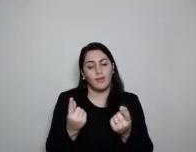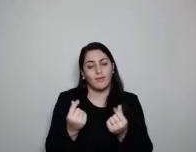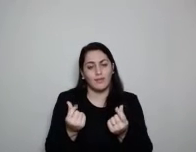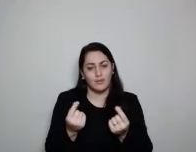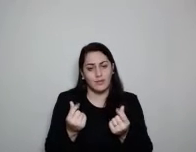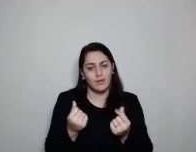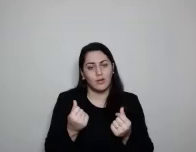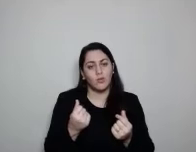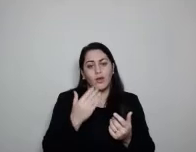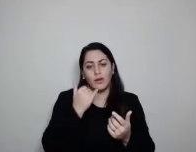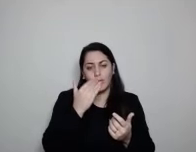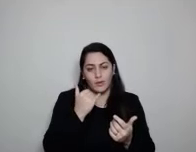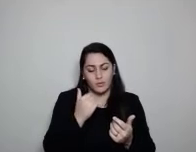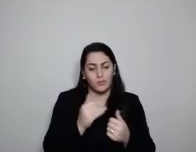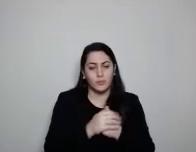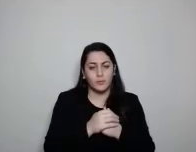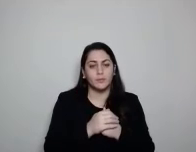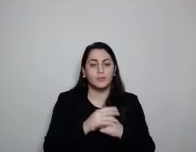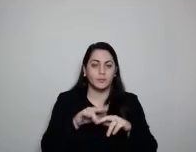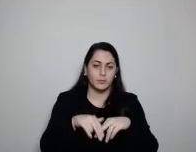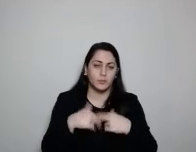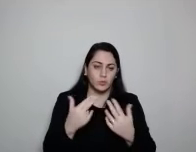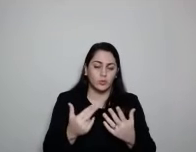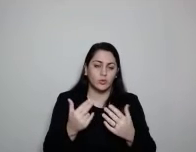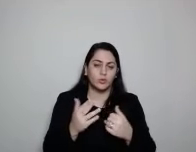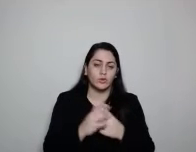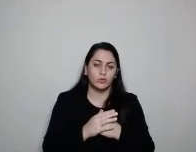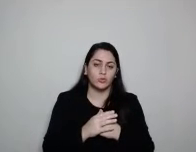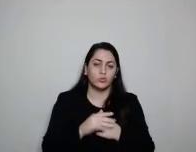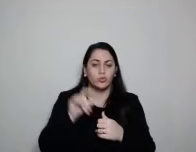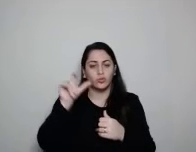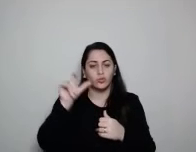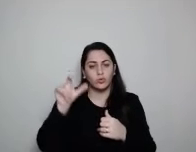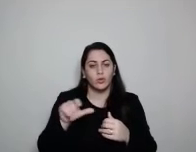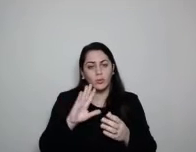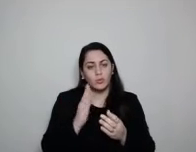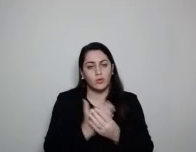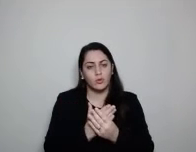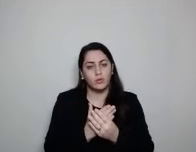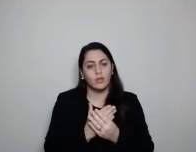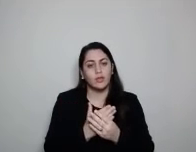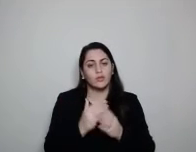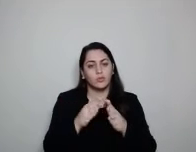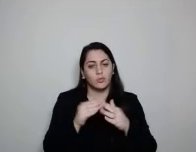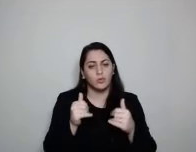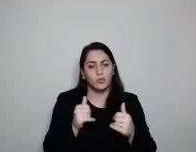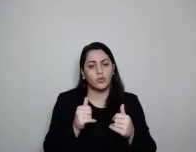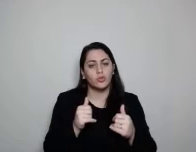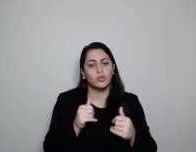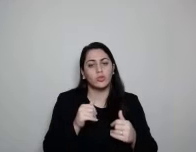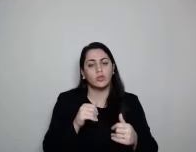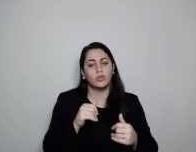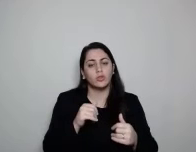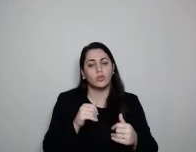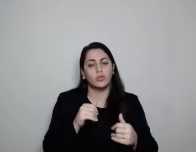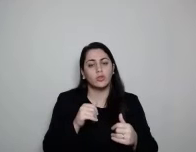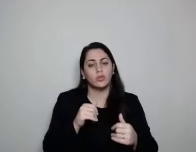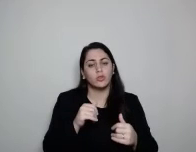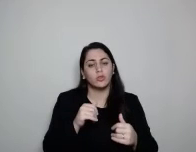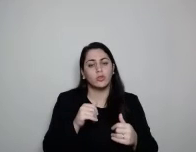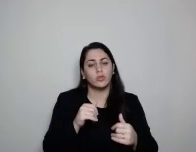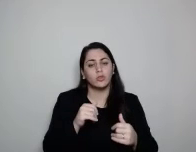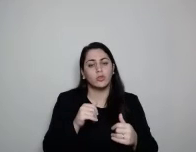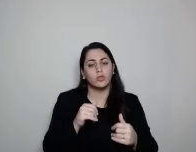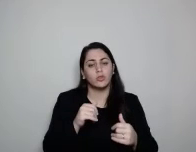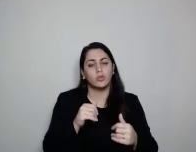alimentos. E foi, então, quando a agravada entrou com essa ação de guarda e alimentos e obteve uma decisão lá da primeira vara, da 7ª Vara da